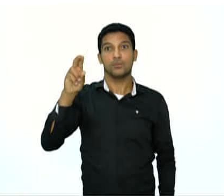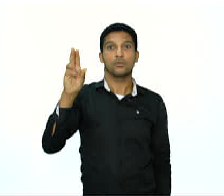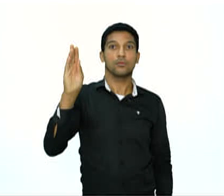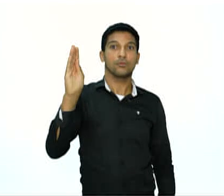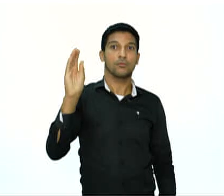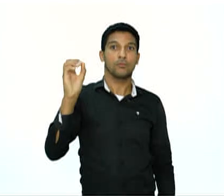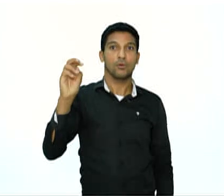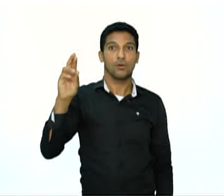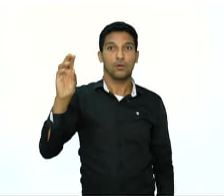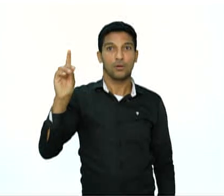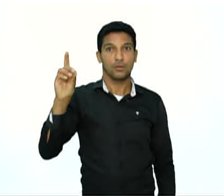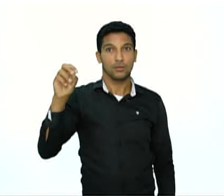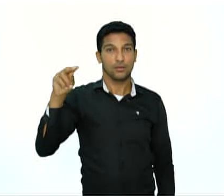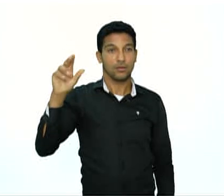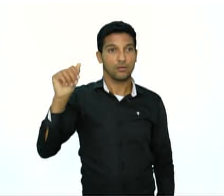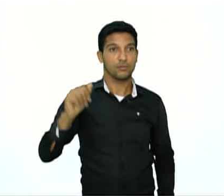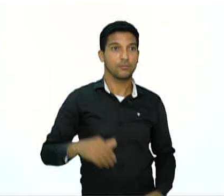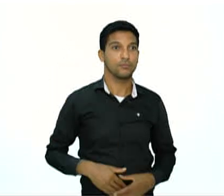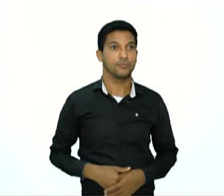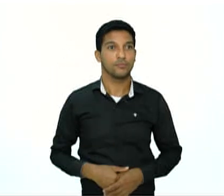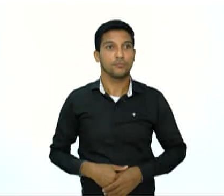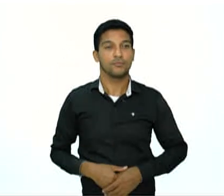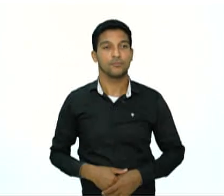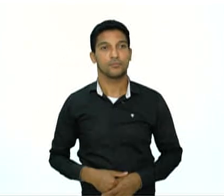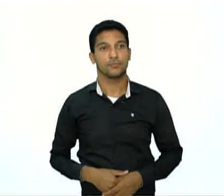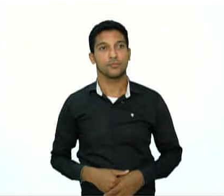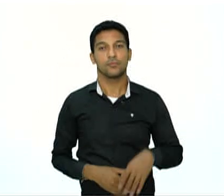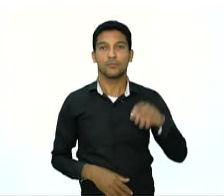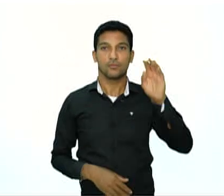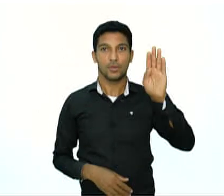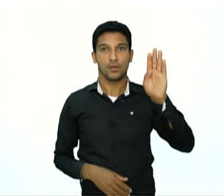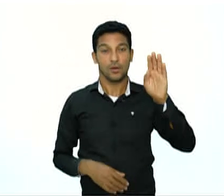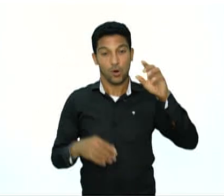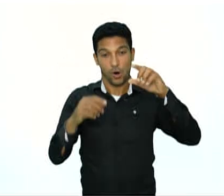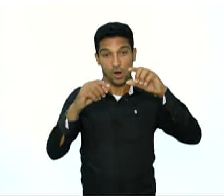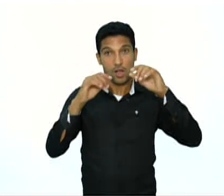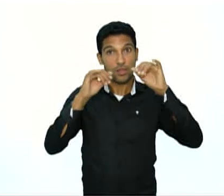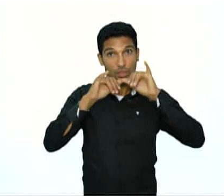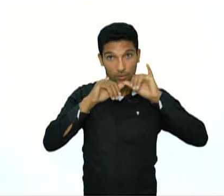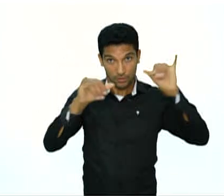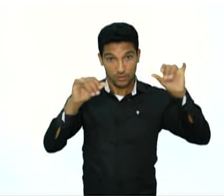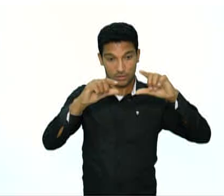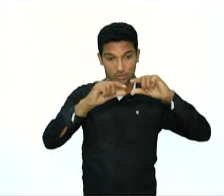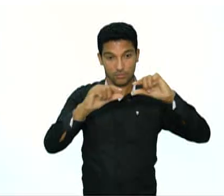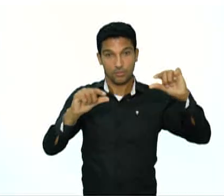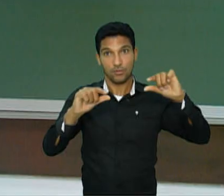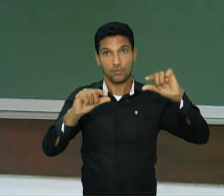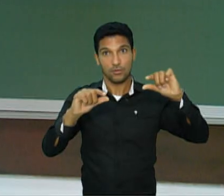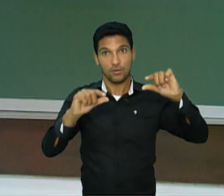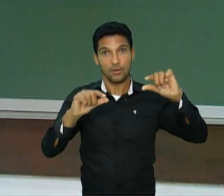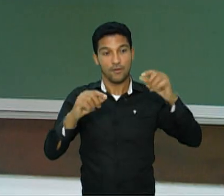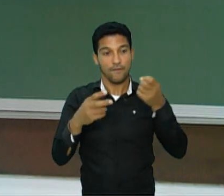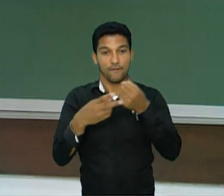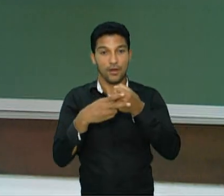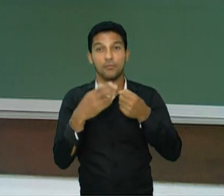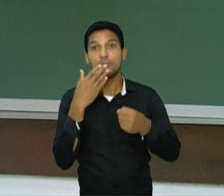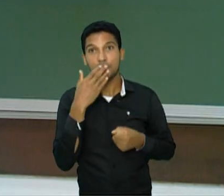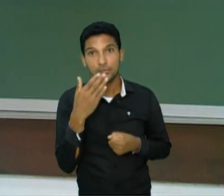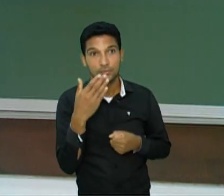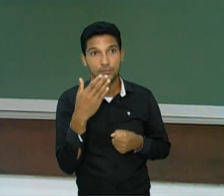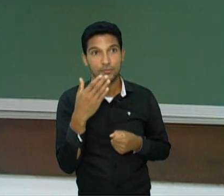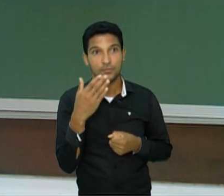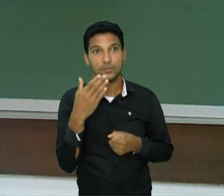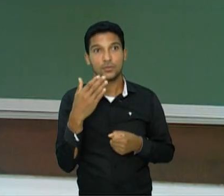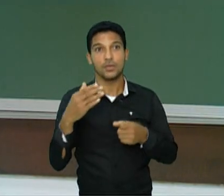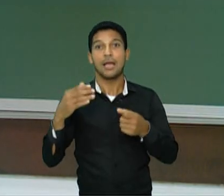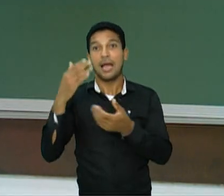pedindo que você acredite nela. A notícia está pedindo, primeiro verbo, que você acredite, segundo verbo. Já sabemos que é